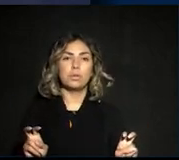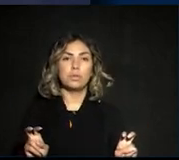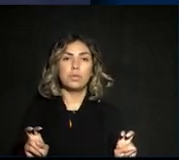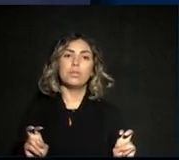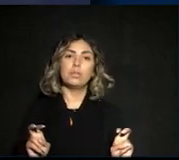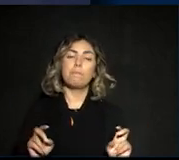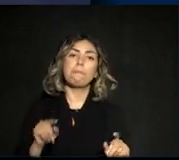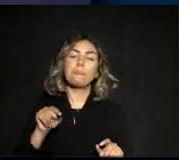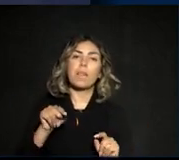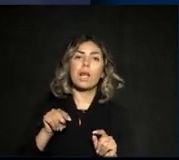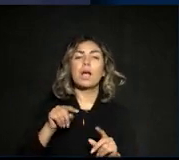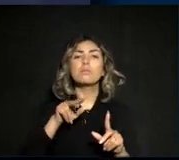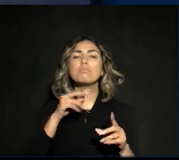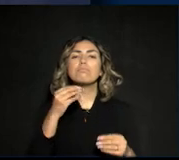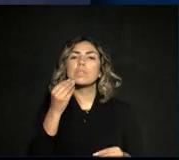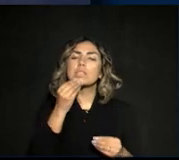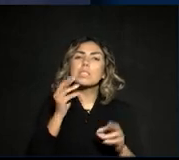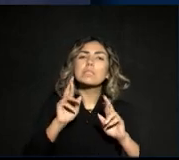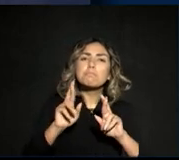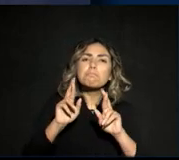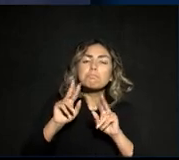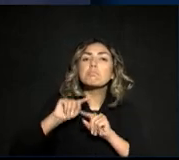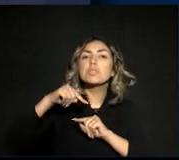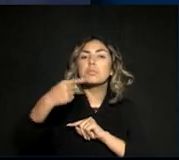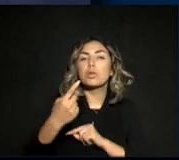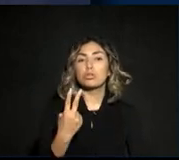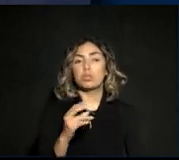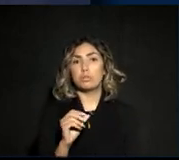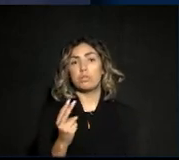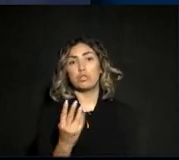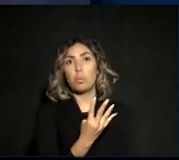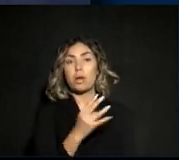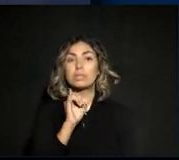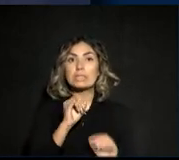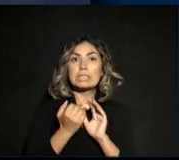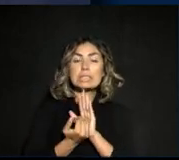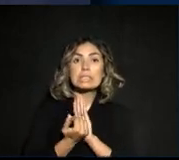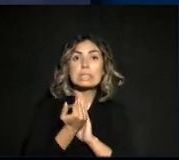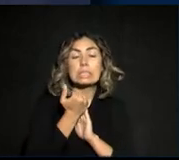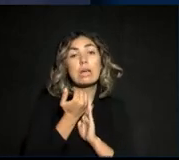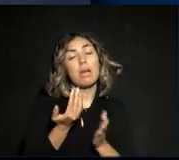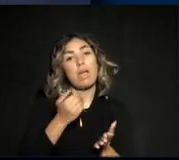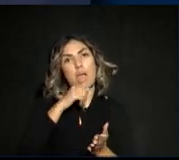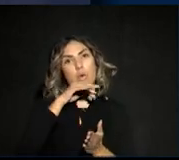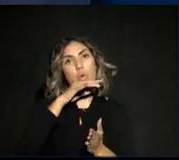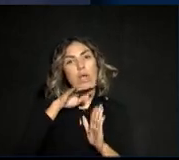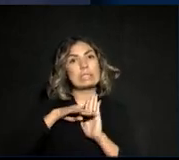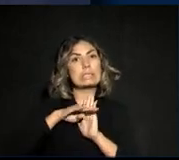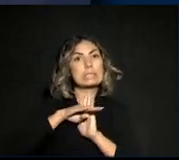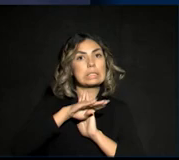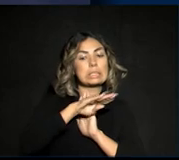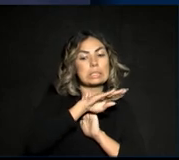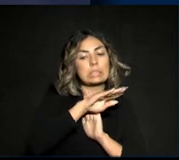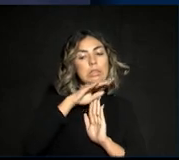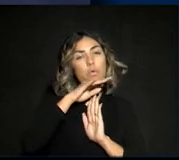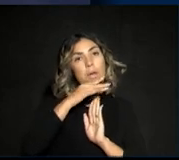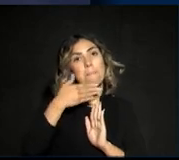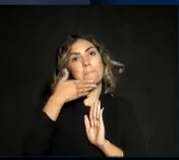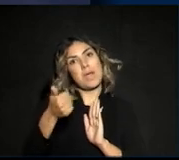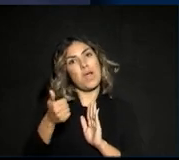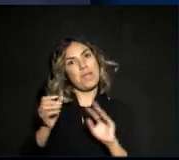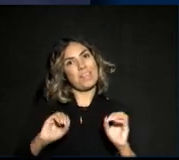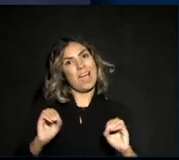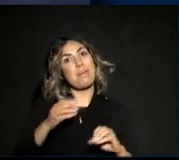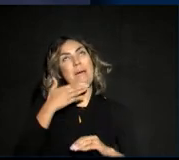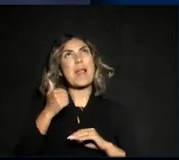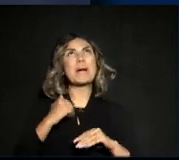as expectativas, as projeções de inflação para 2024 estarem subindo ainda. Bom, é ruim, não é, Stephanie? É melhor que elas não tivessem. É melhor